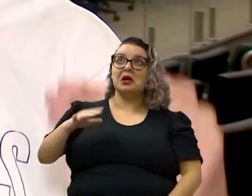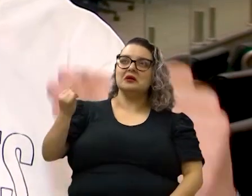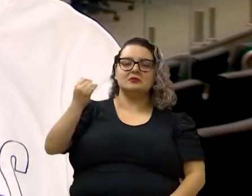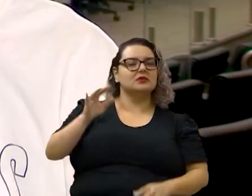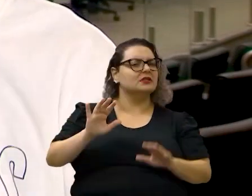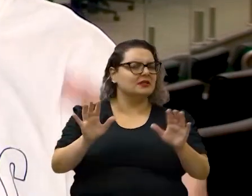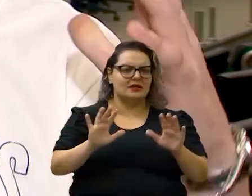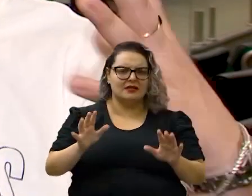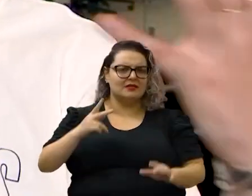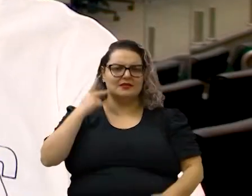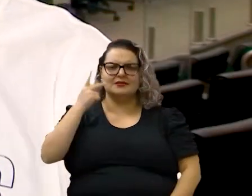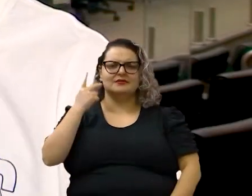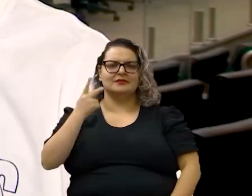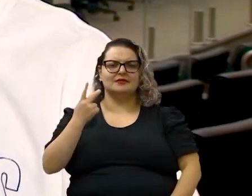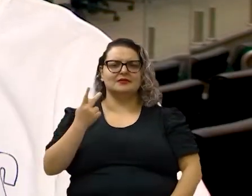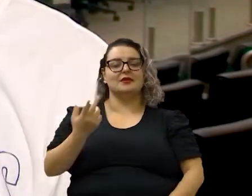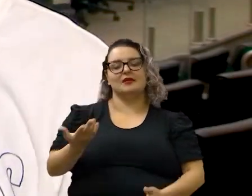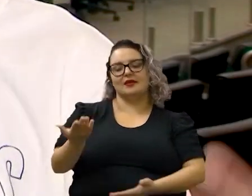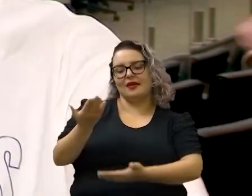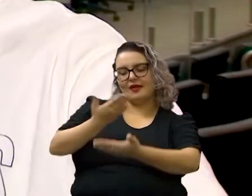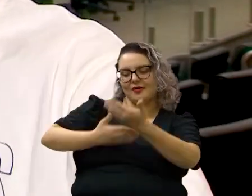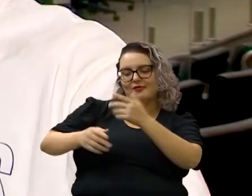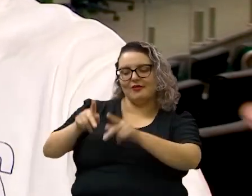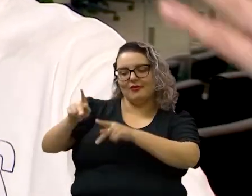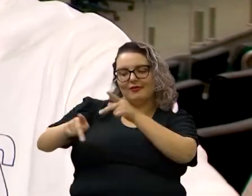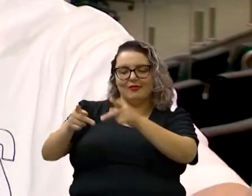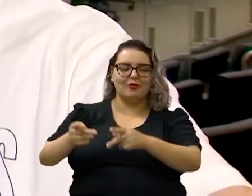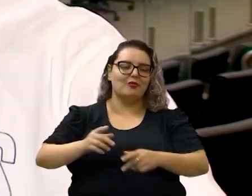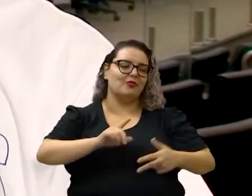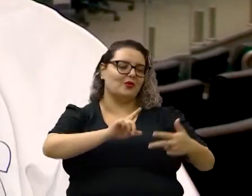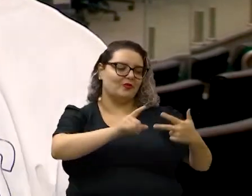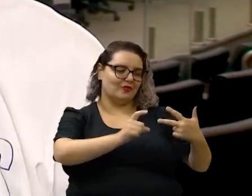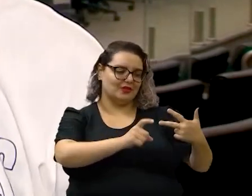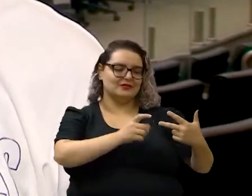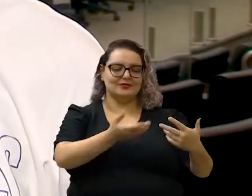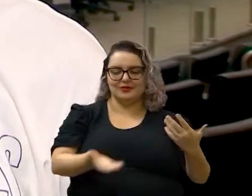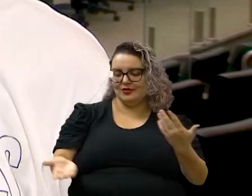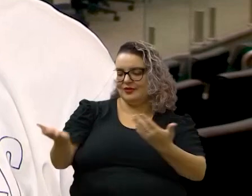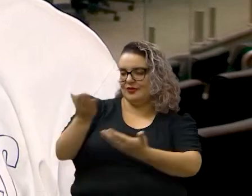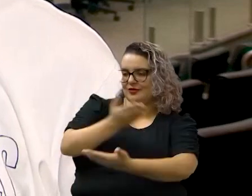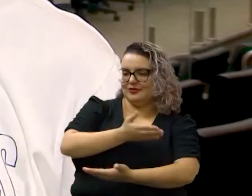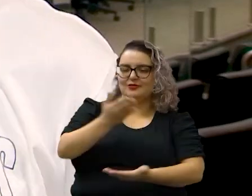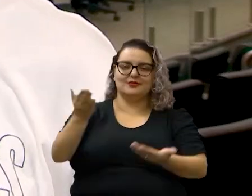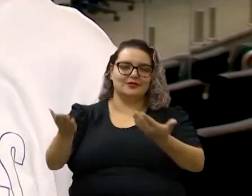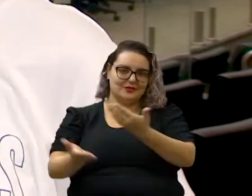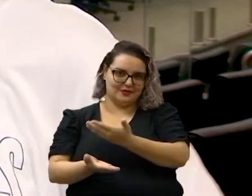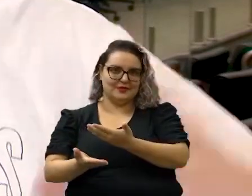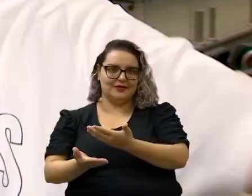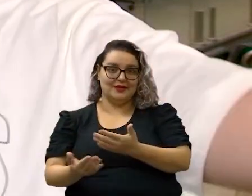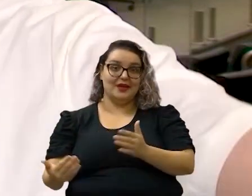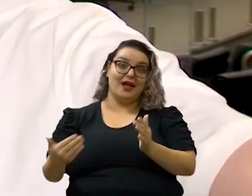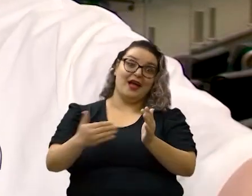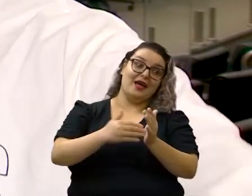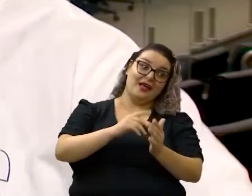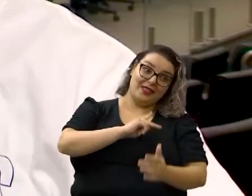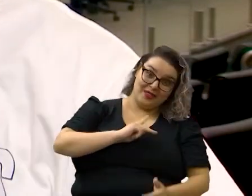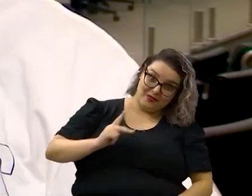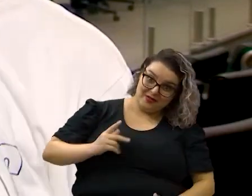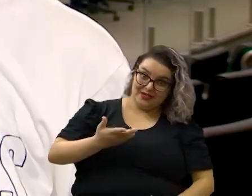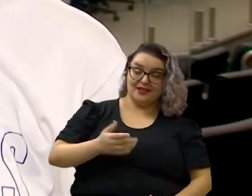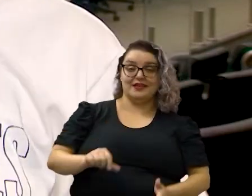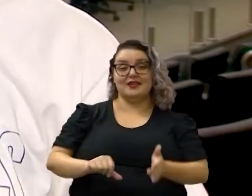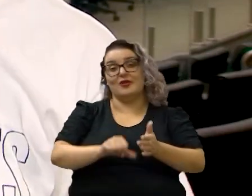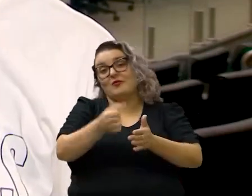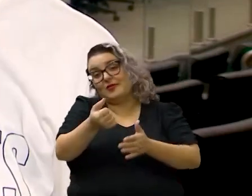vereador sendo esse primeiro degrau população e se for fazer uma escala entre população até o presidente